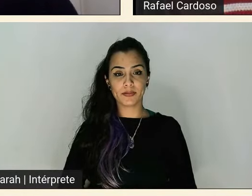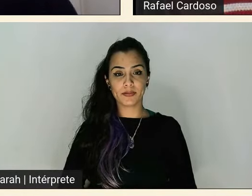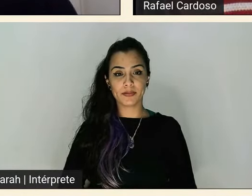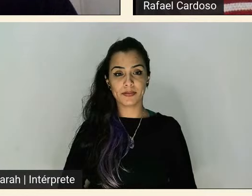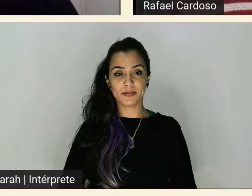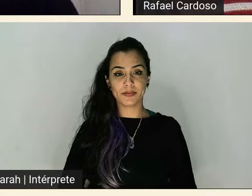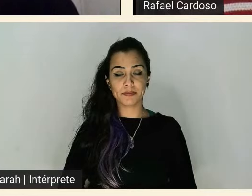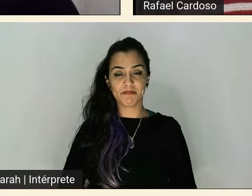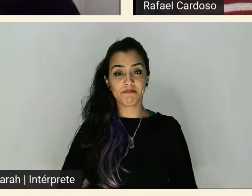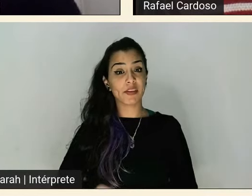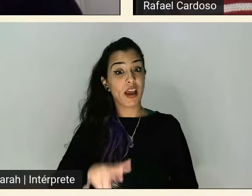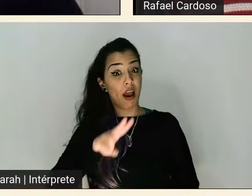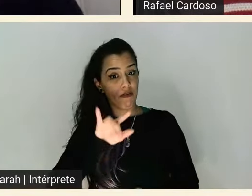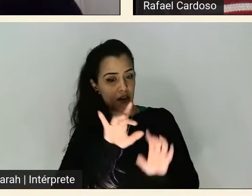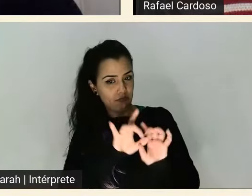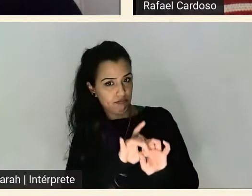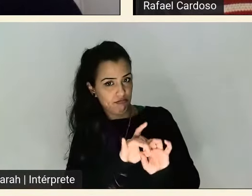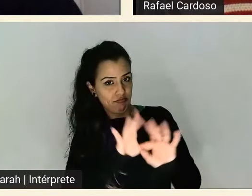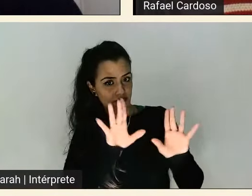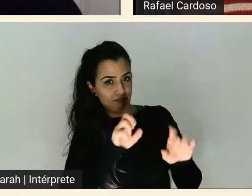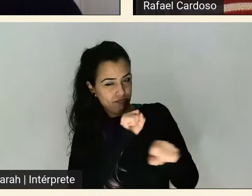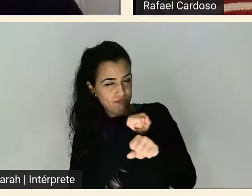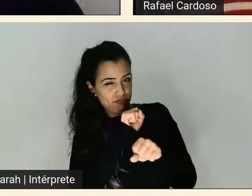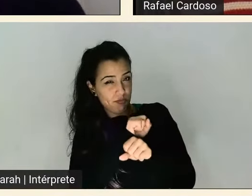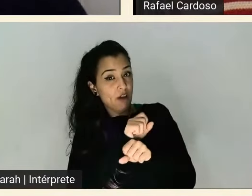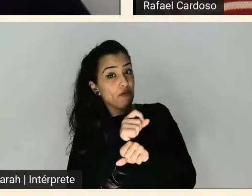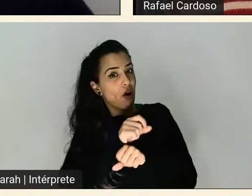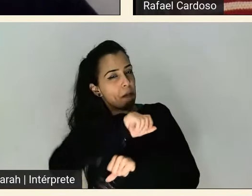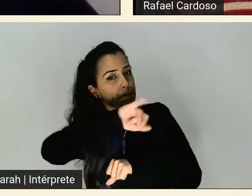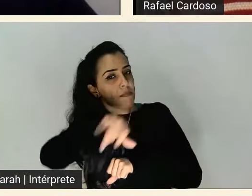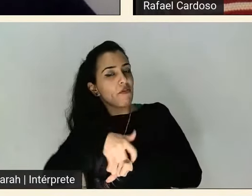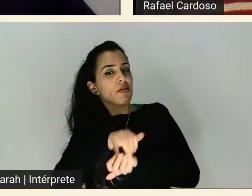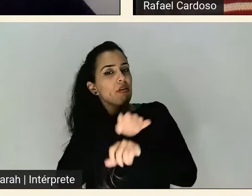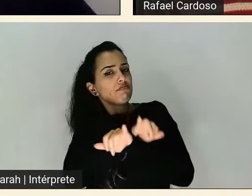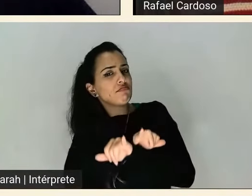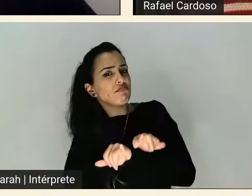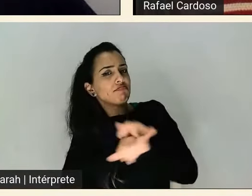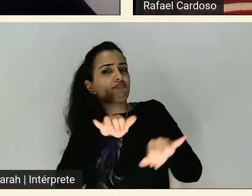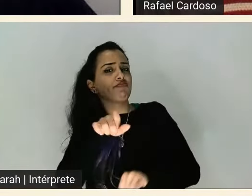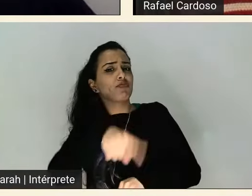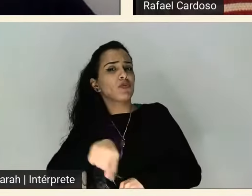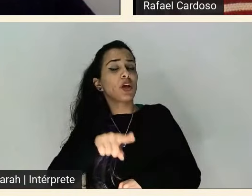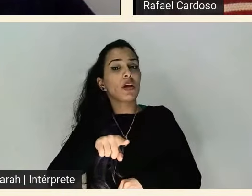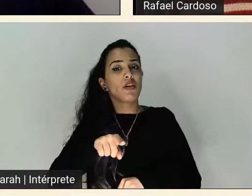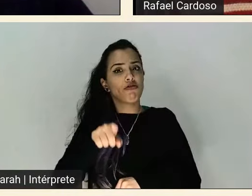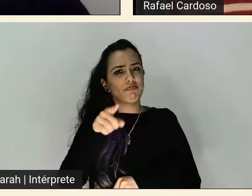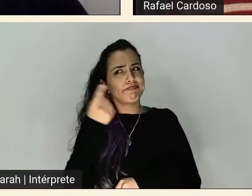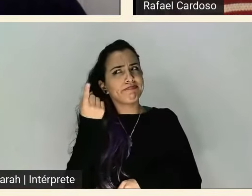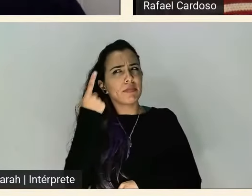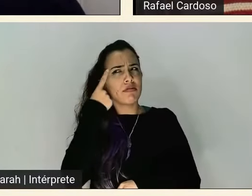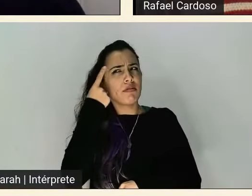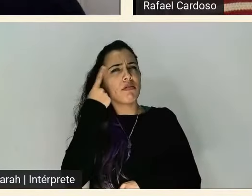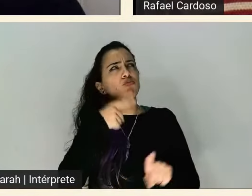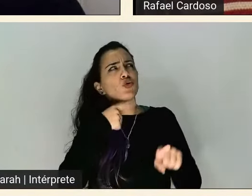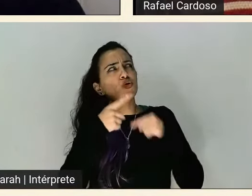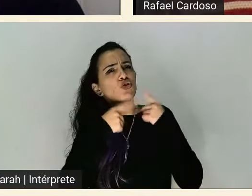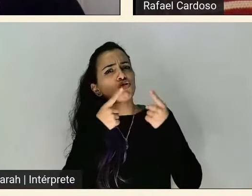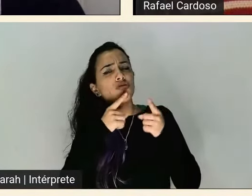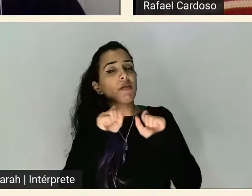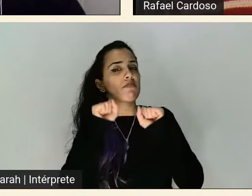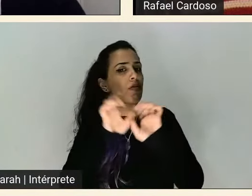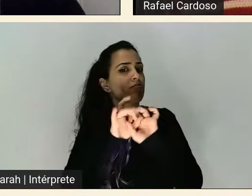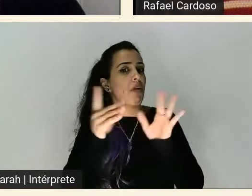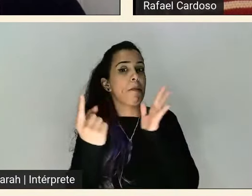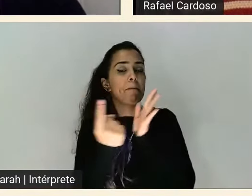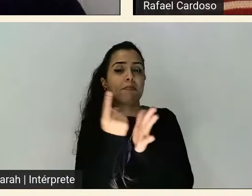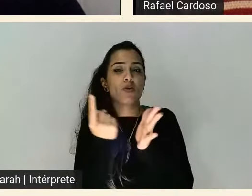Enquanto vai entrando, vou avisando aqui ao nosso público que as perguntas vão poder ser feitas pelos chats das